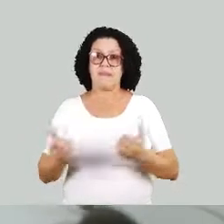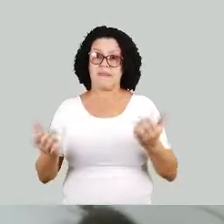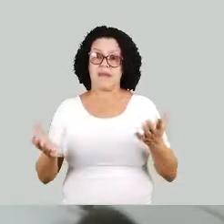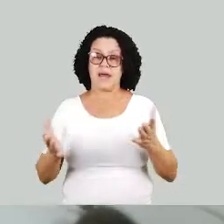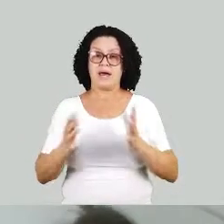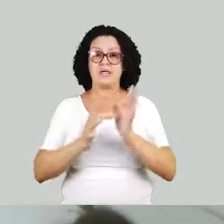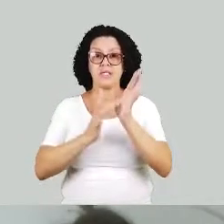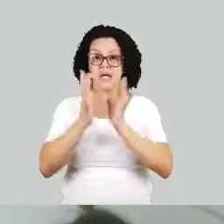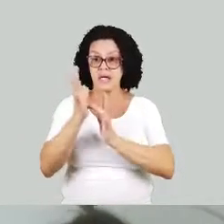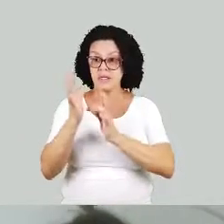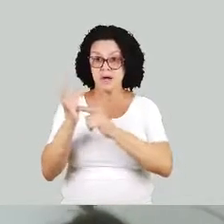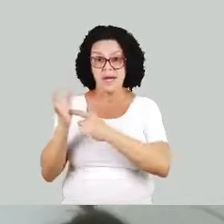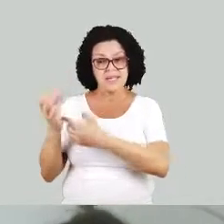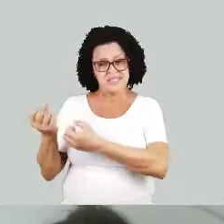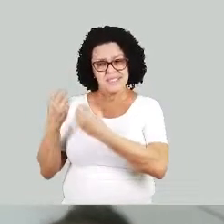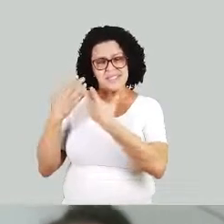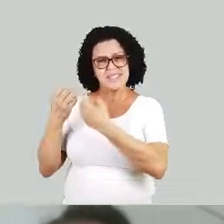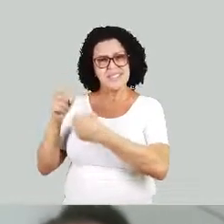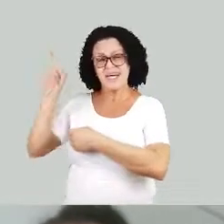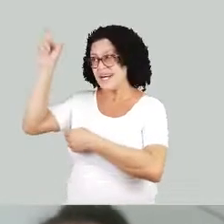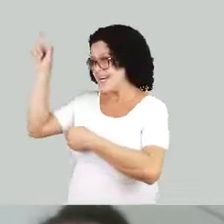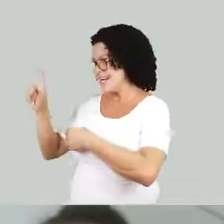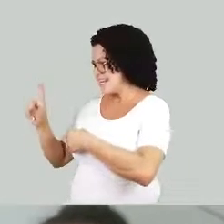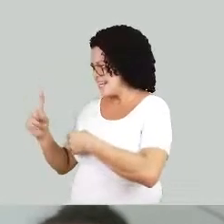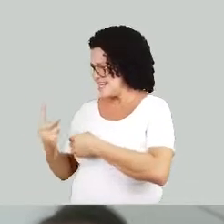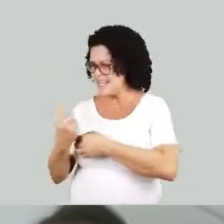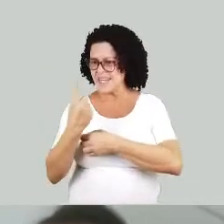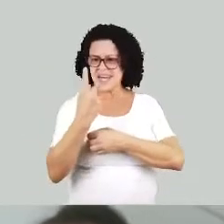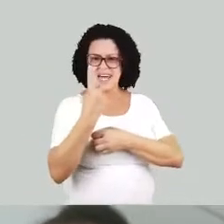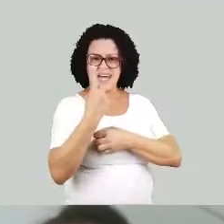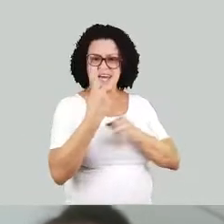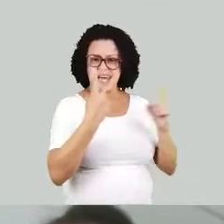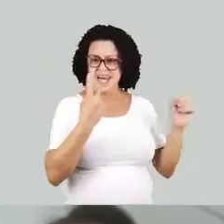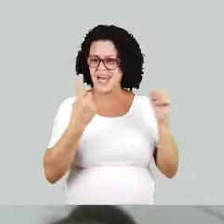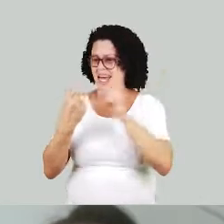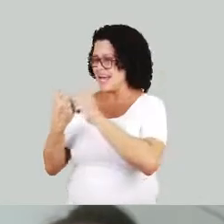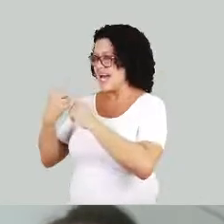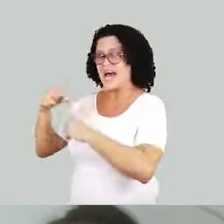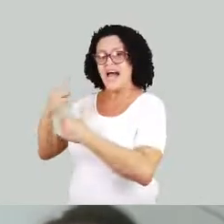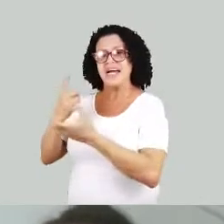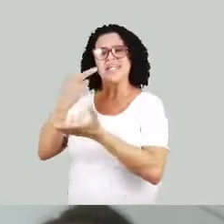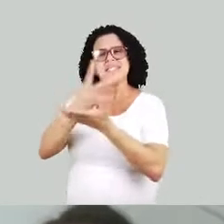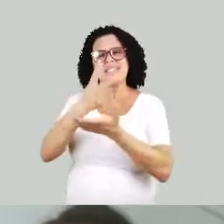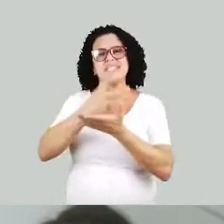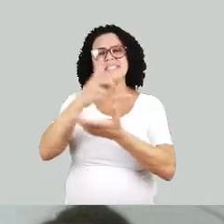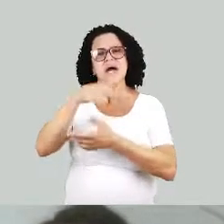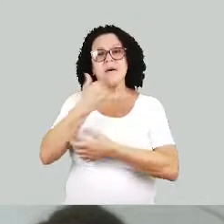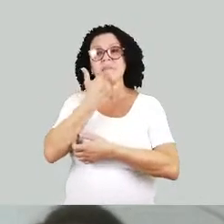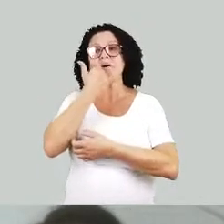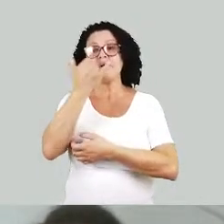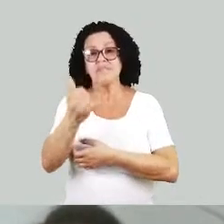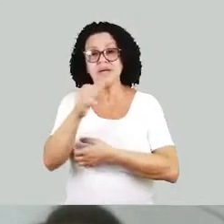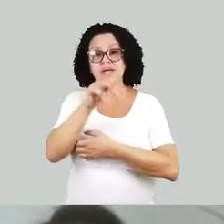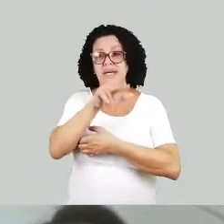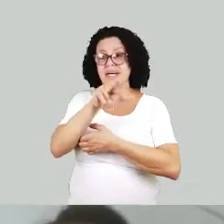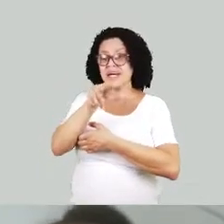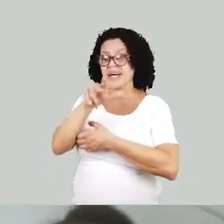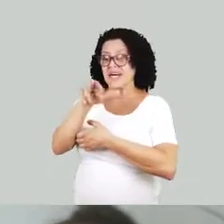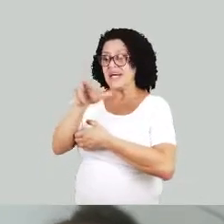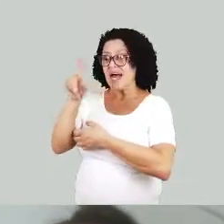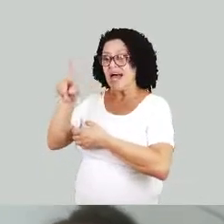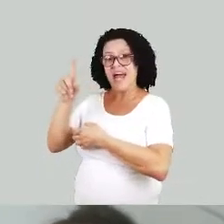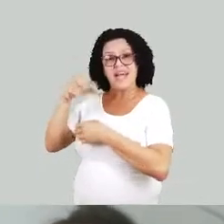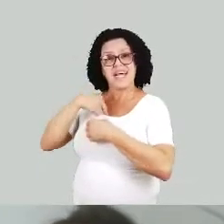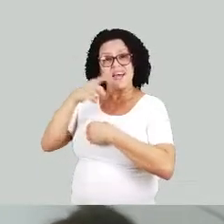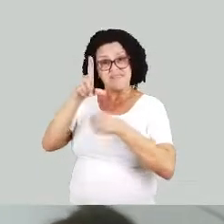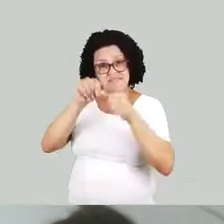Então, Jesus Cristo nos ensinou, né? Pedro, aproximando dele, falou: Senhor, quantas vezes perdoarei meu irmão quando